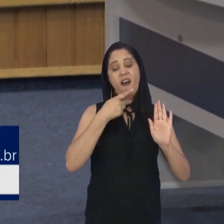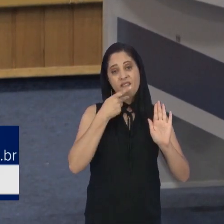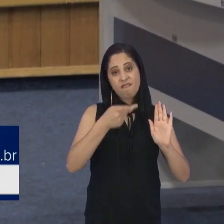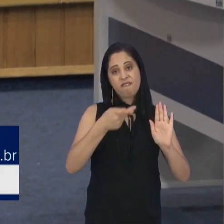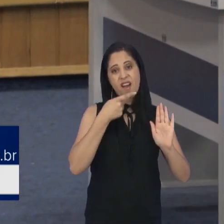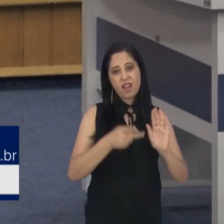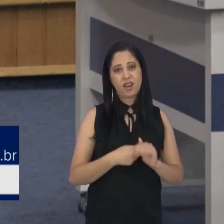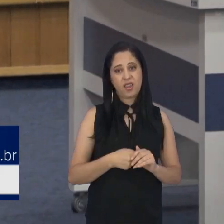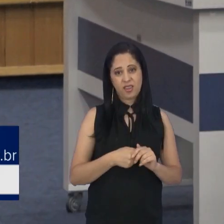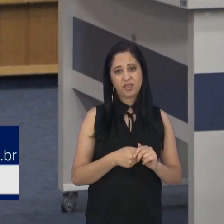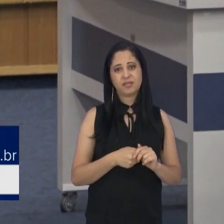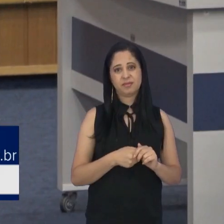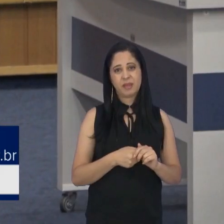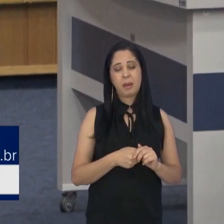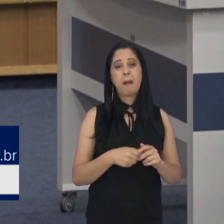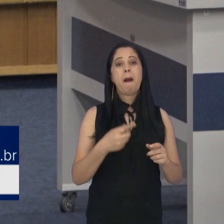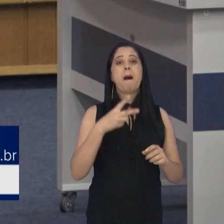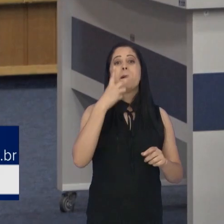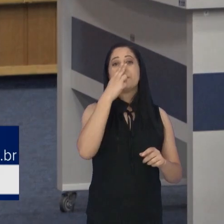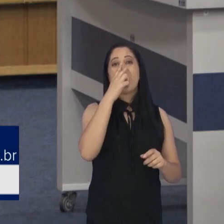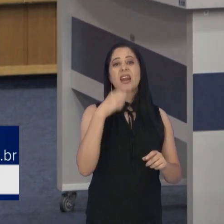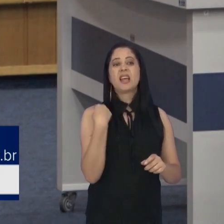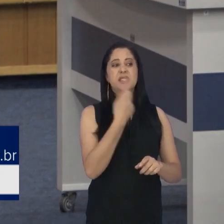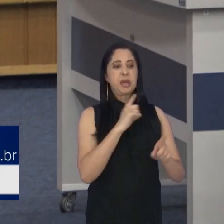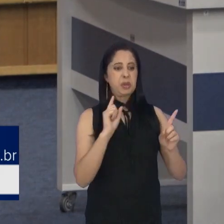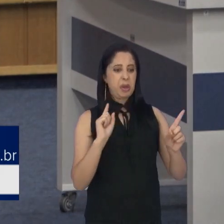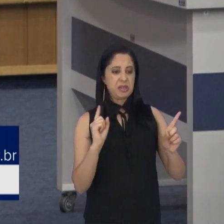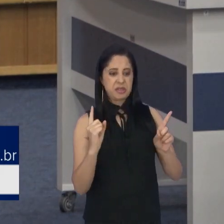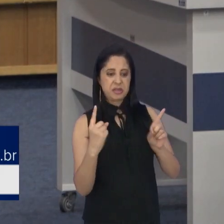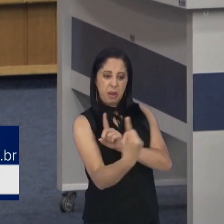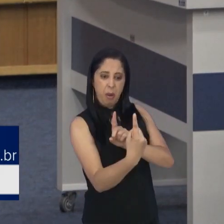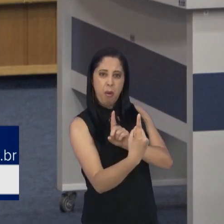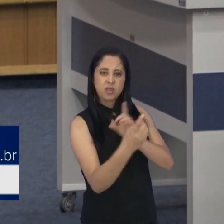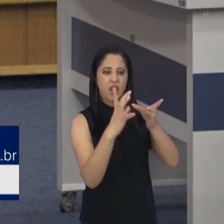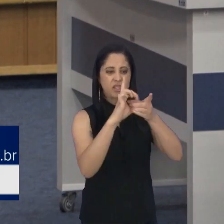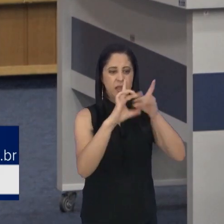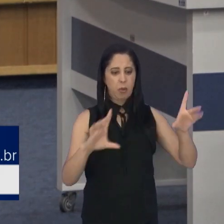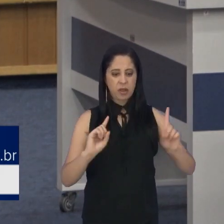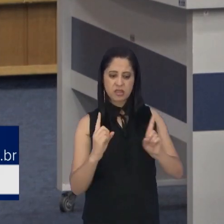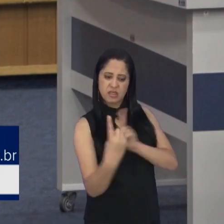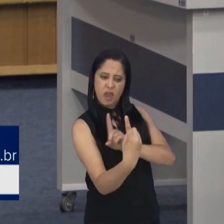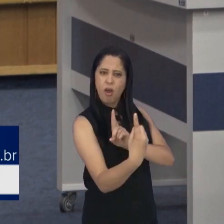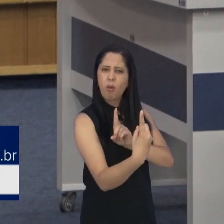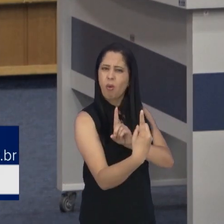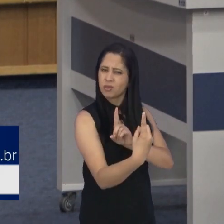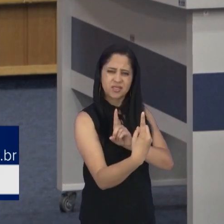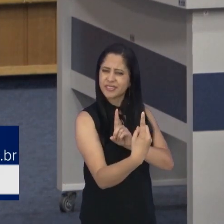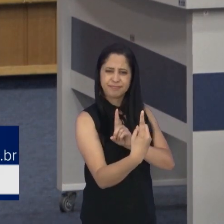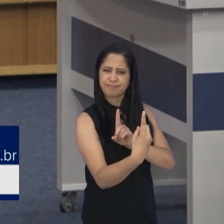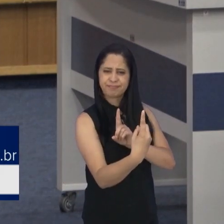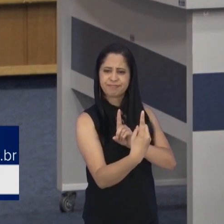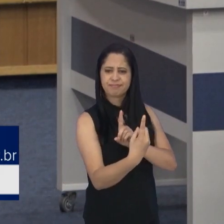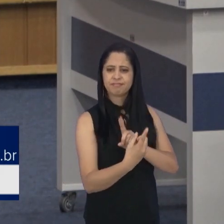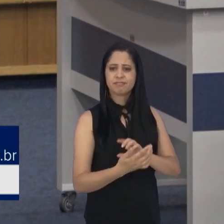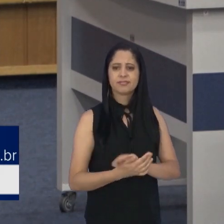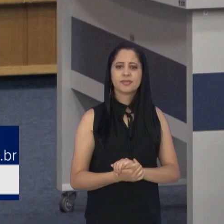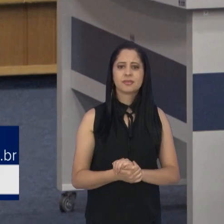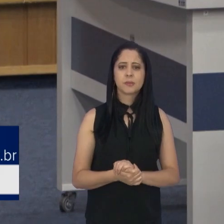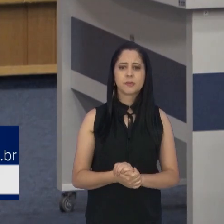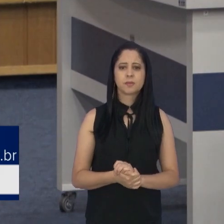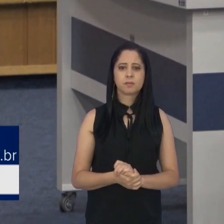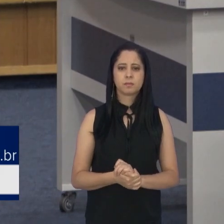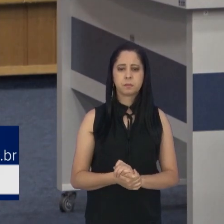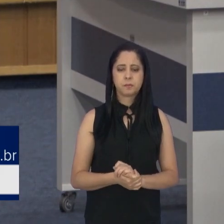na contramão, né, da democracia, do processo